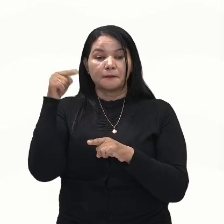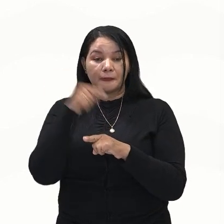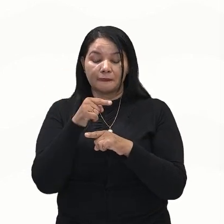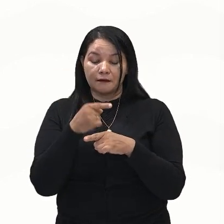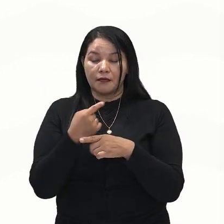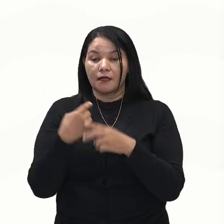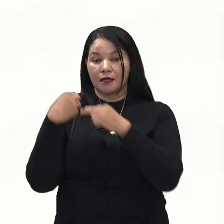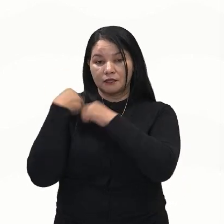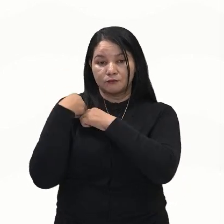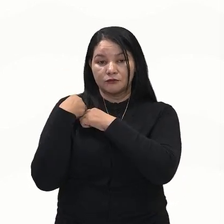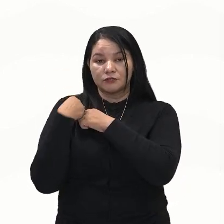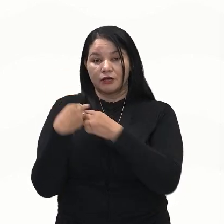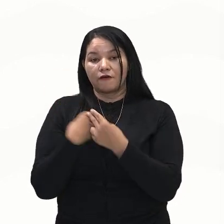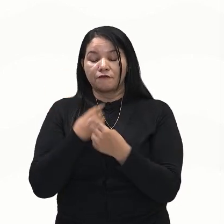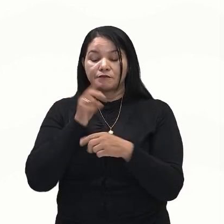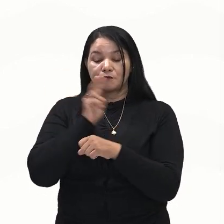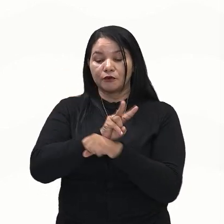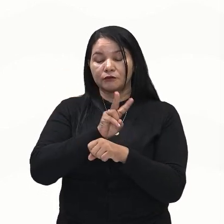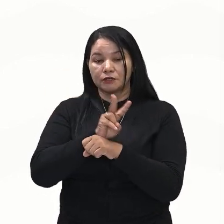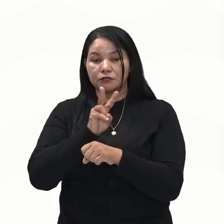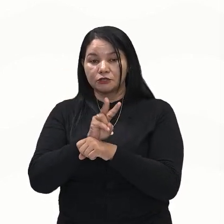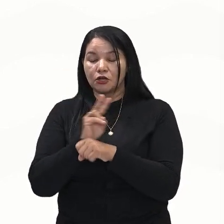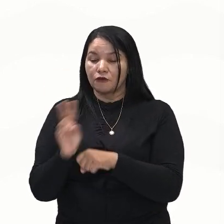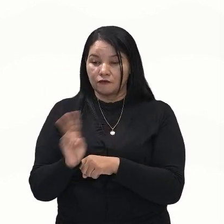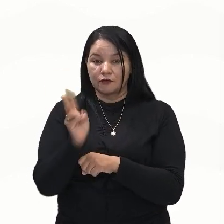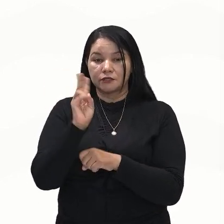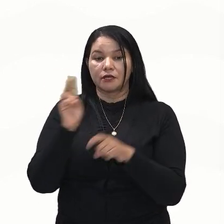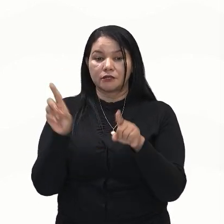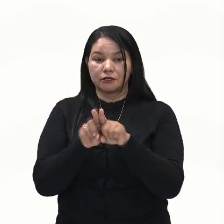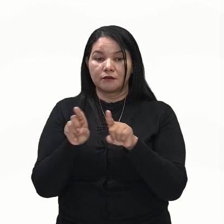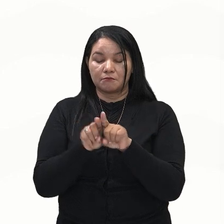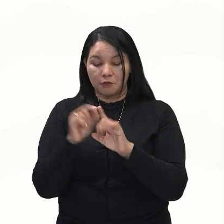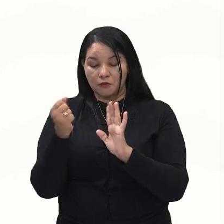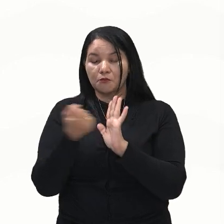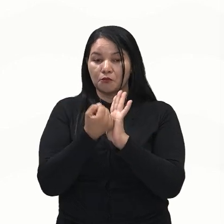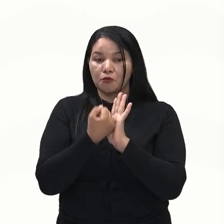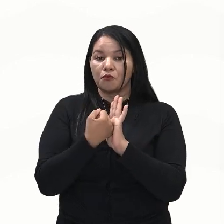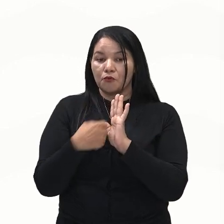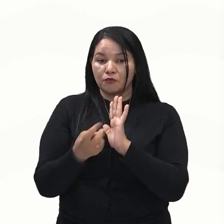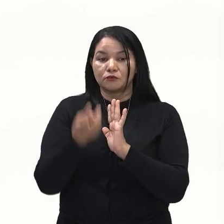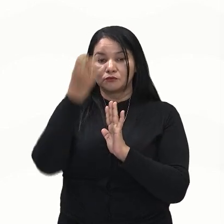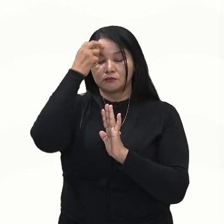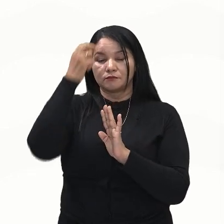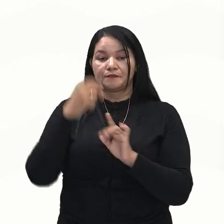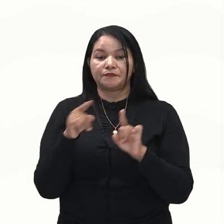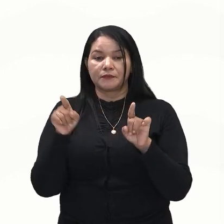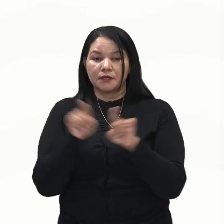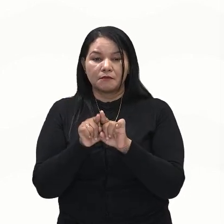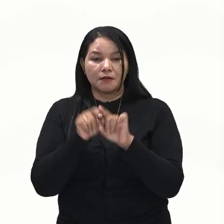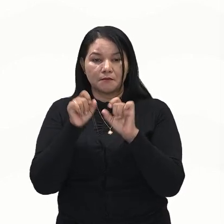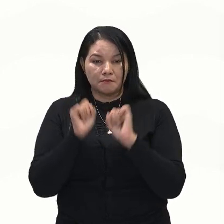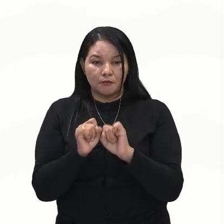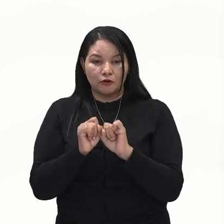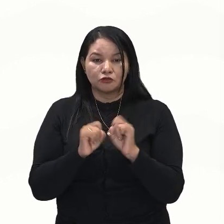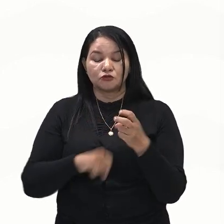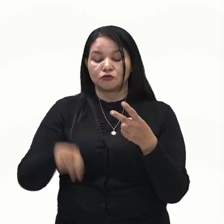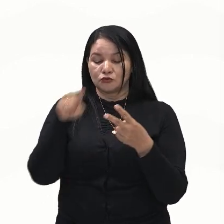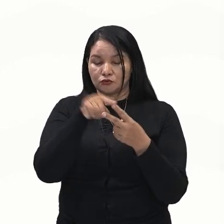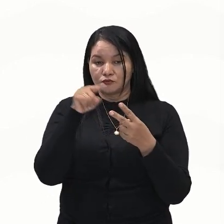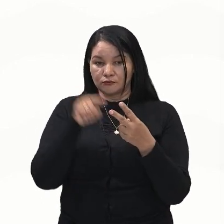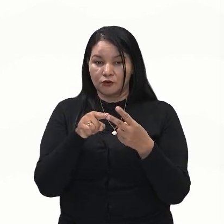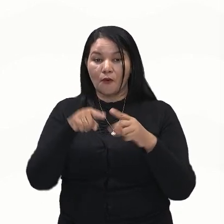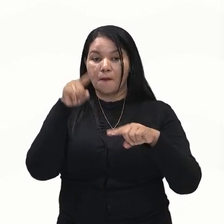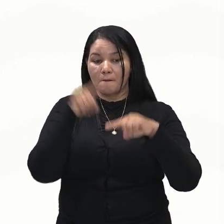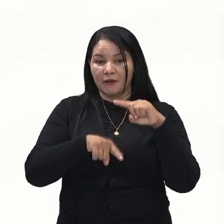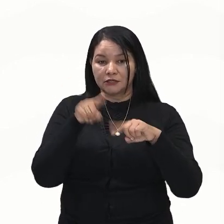responsável por preservar e valorizar aquele patrimônio. Esse patrimônio que pode ser em duas vertentes,